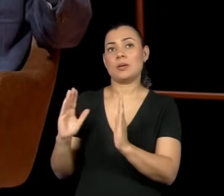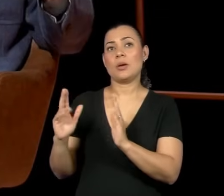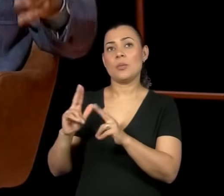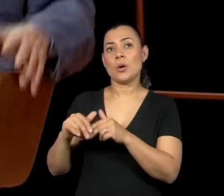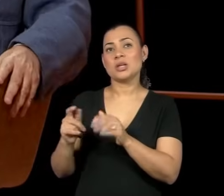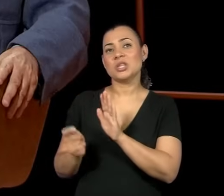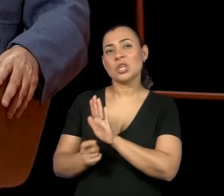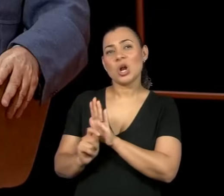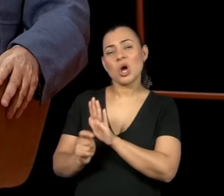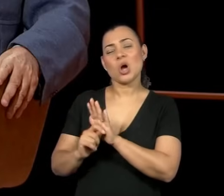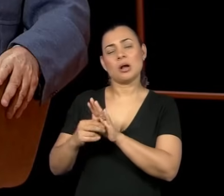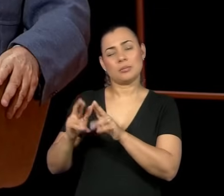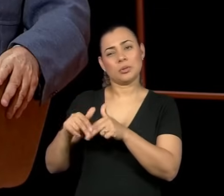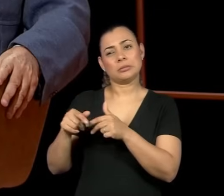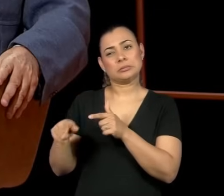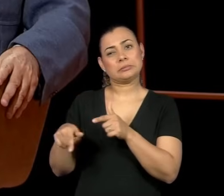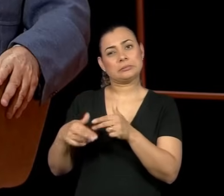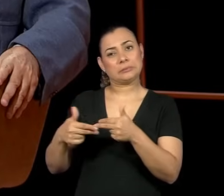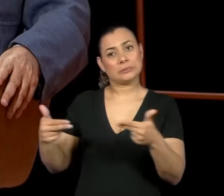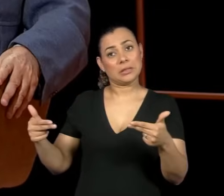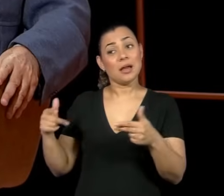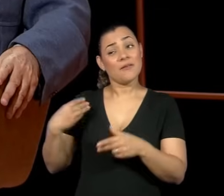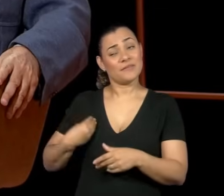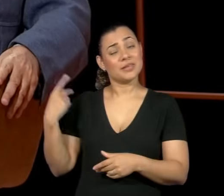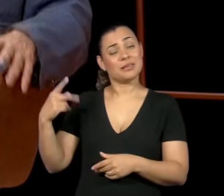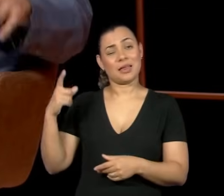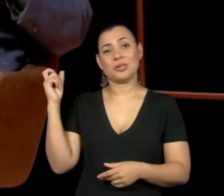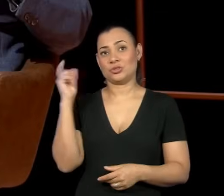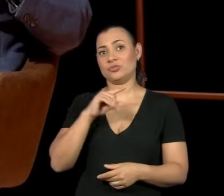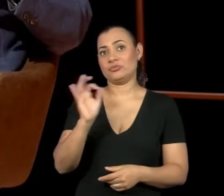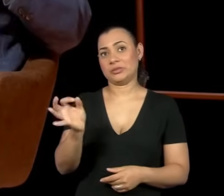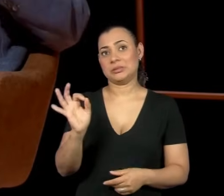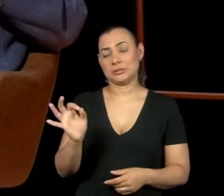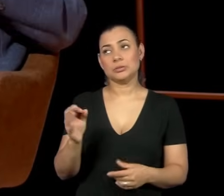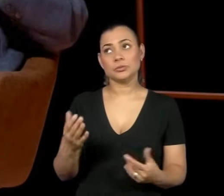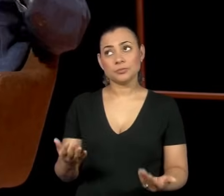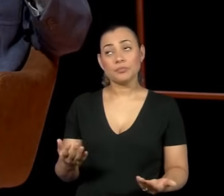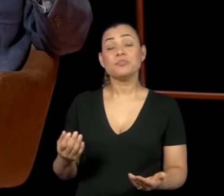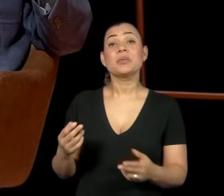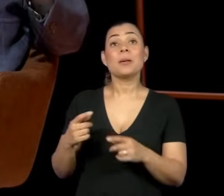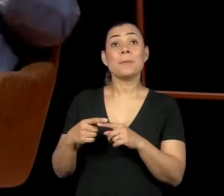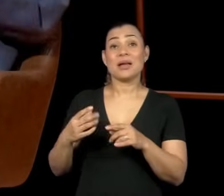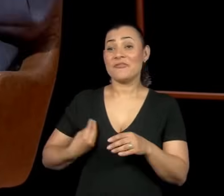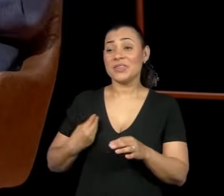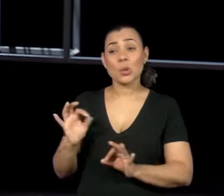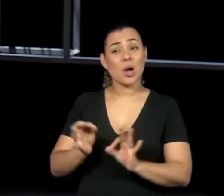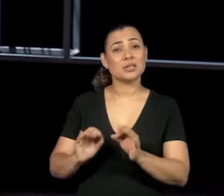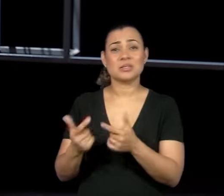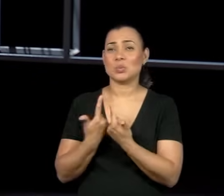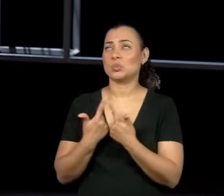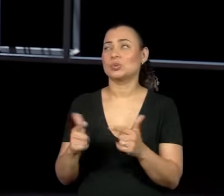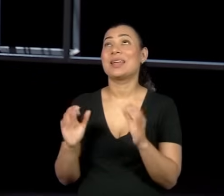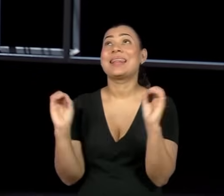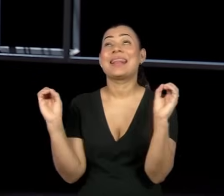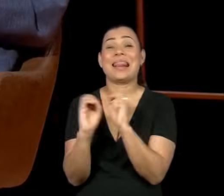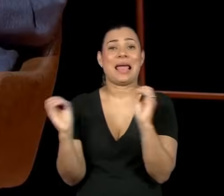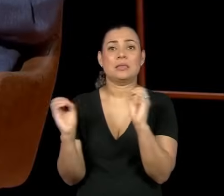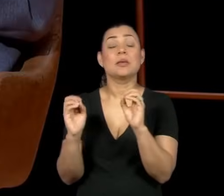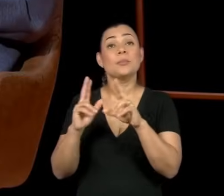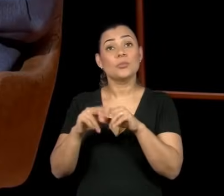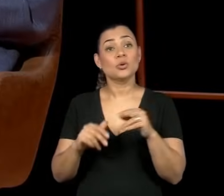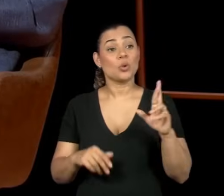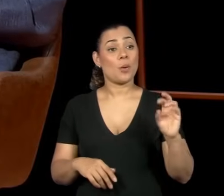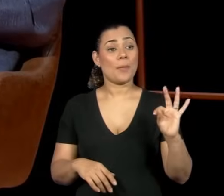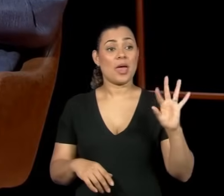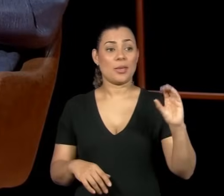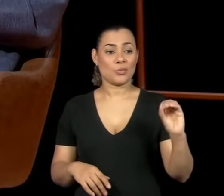droga, enfim. Ela tinha uma vida difícil e a vida totalmente desorganizada. E com a ajuda do Roberto Carvalho,